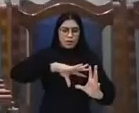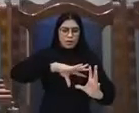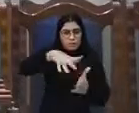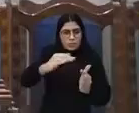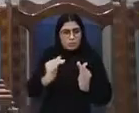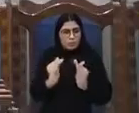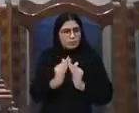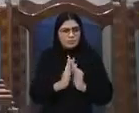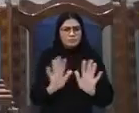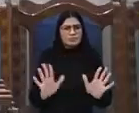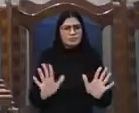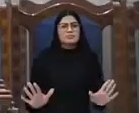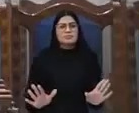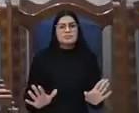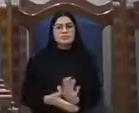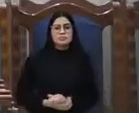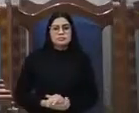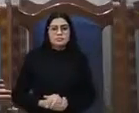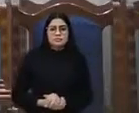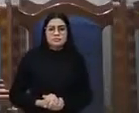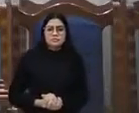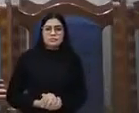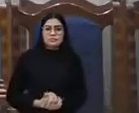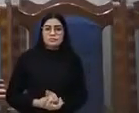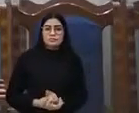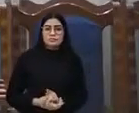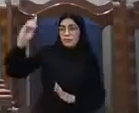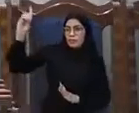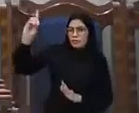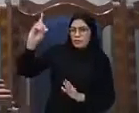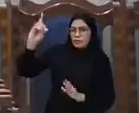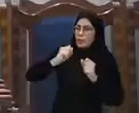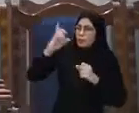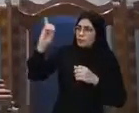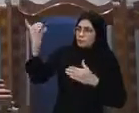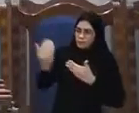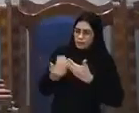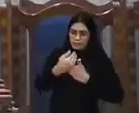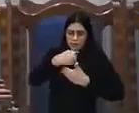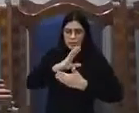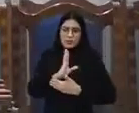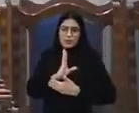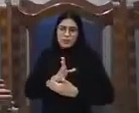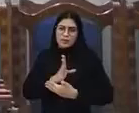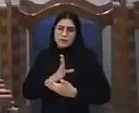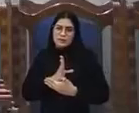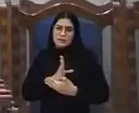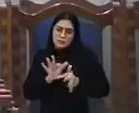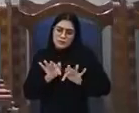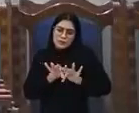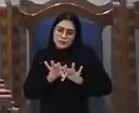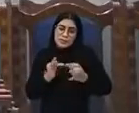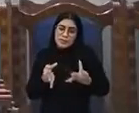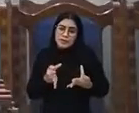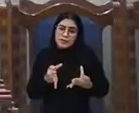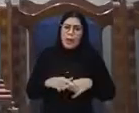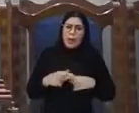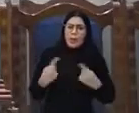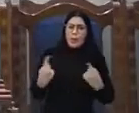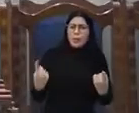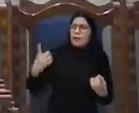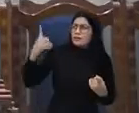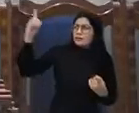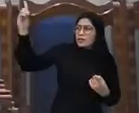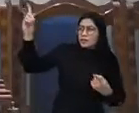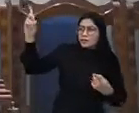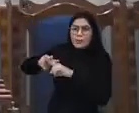homens. Aleluia! Ele pode habitar até num coração humilde e quebrantado, mas ele não é um Deus para ficar preso aqui, para